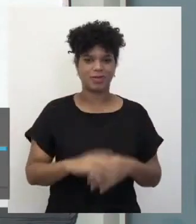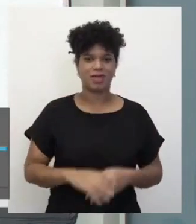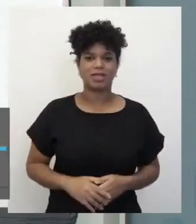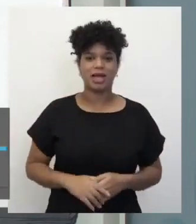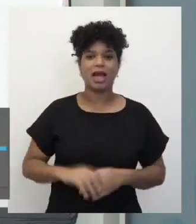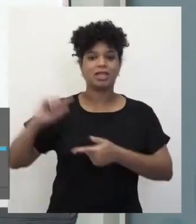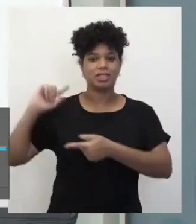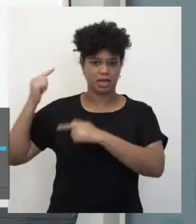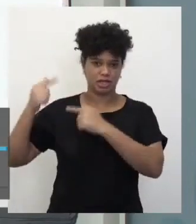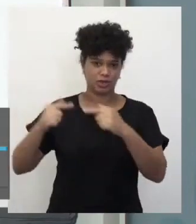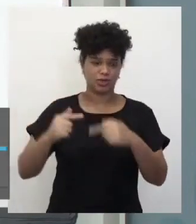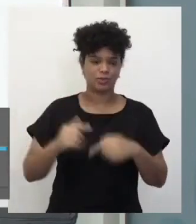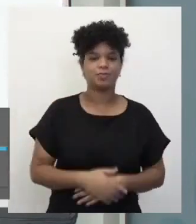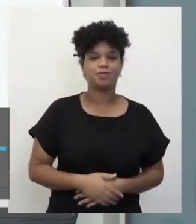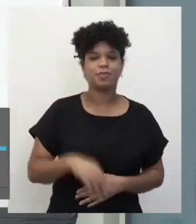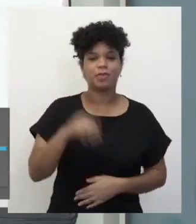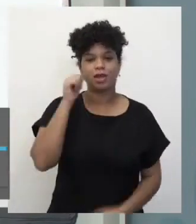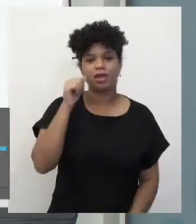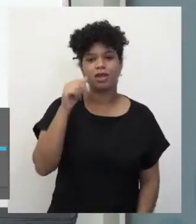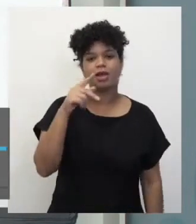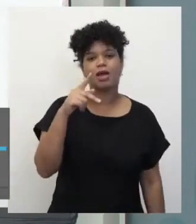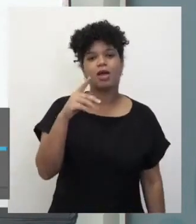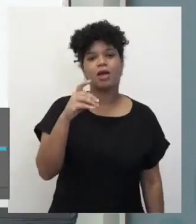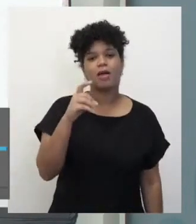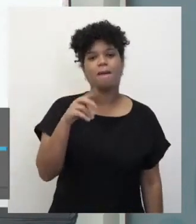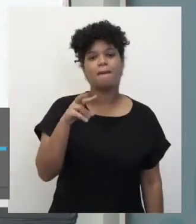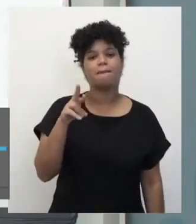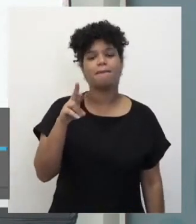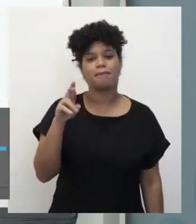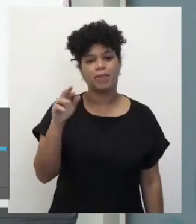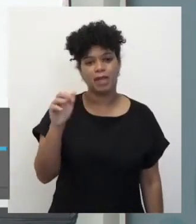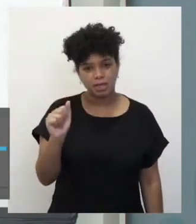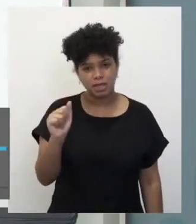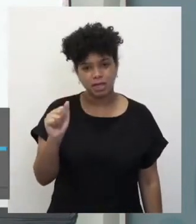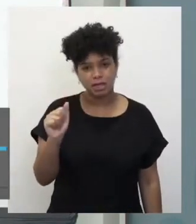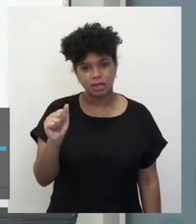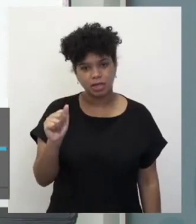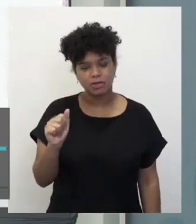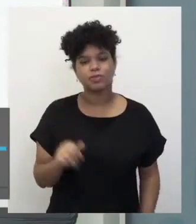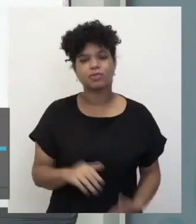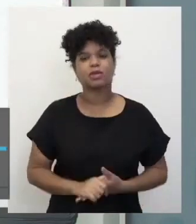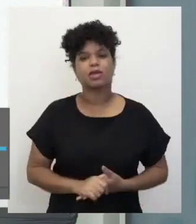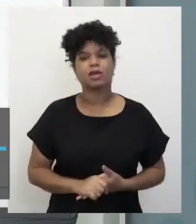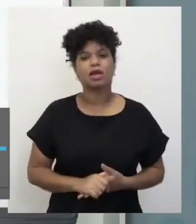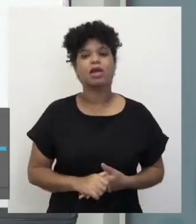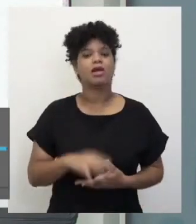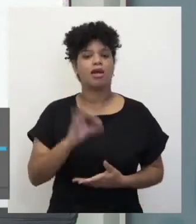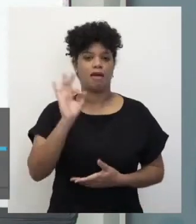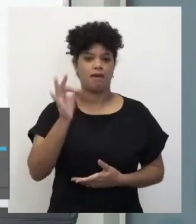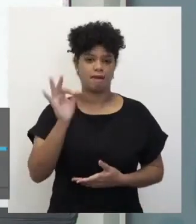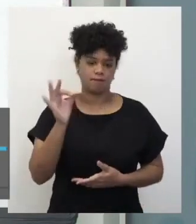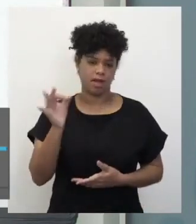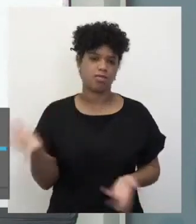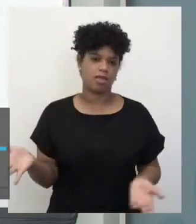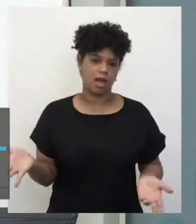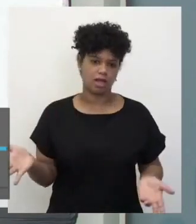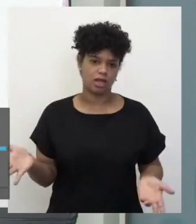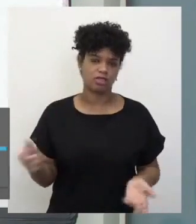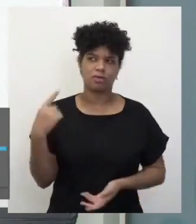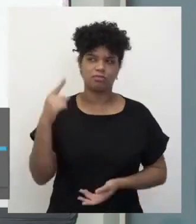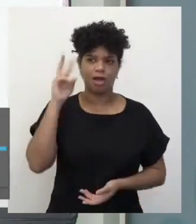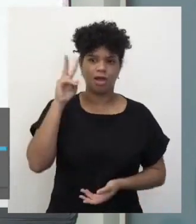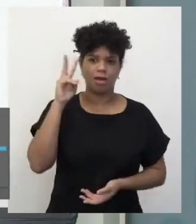tradições. A professora Petra falou das brincadeiras infantis, né? Sim. Que realmente, né? Se a gente for pegar a nossa